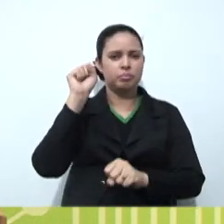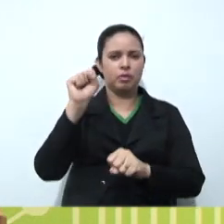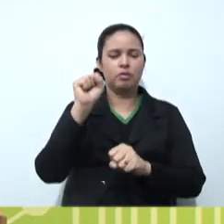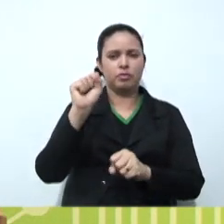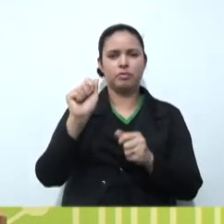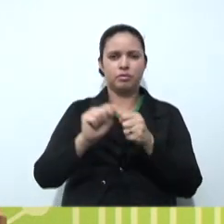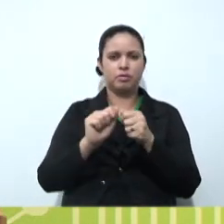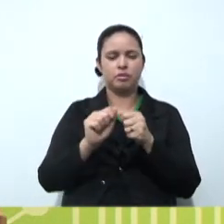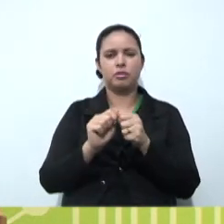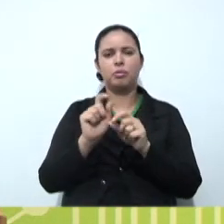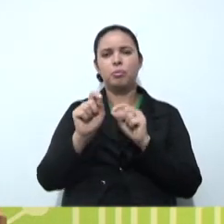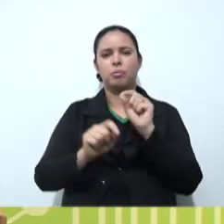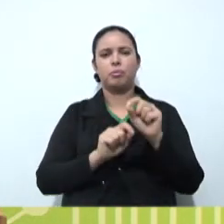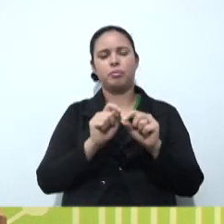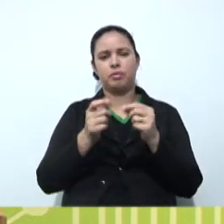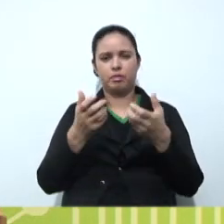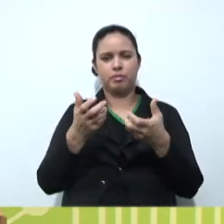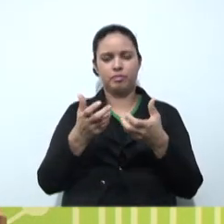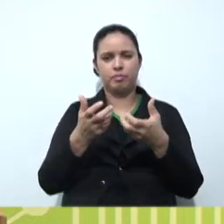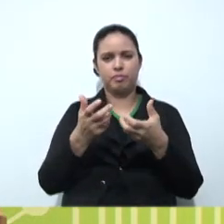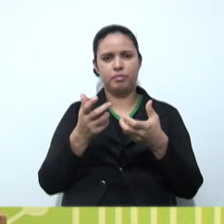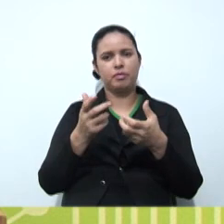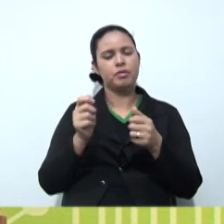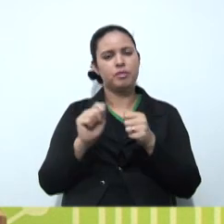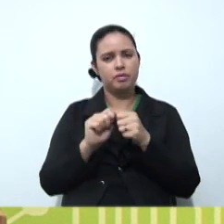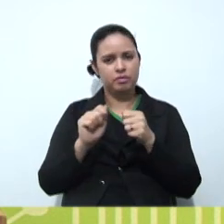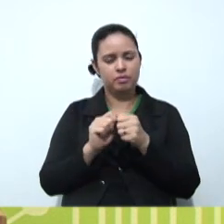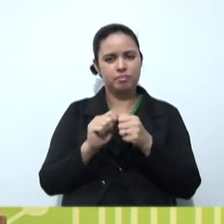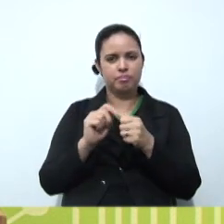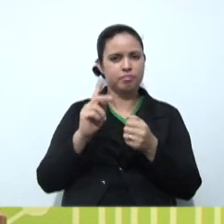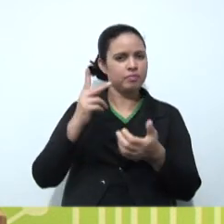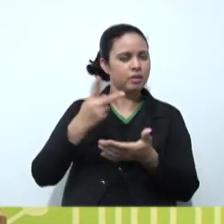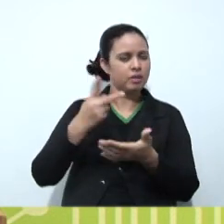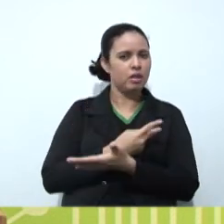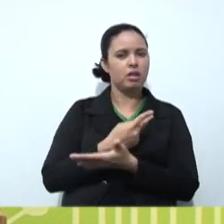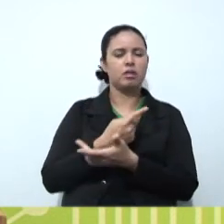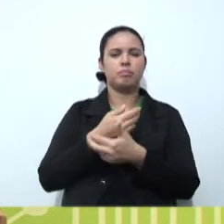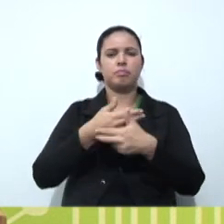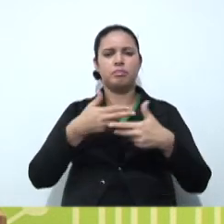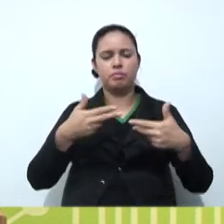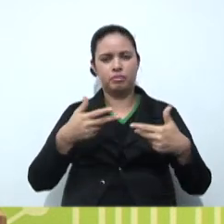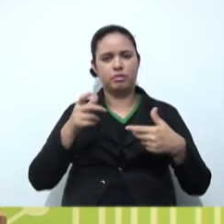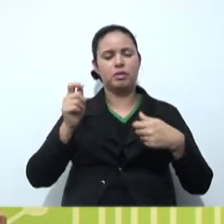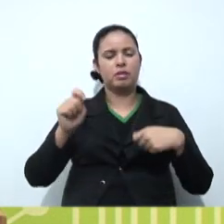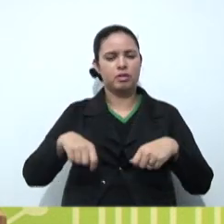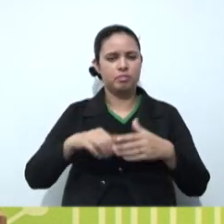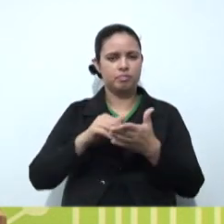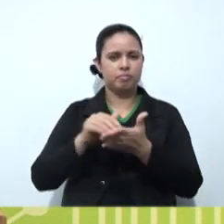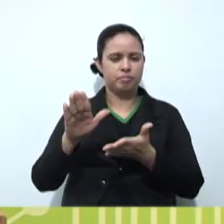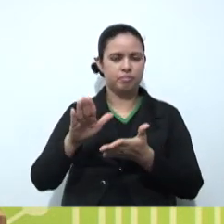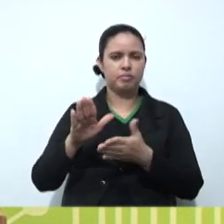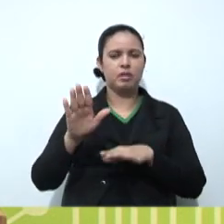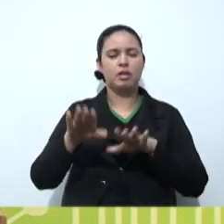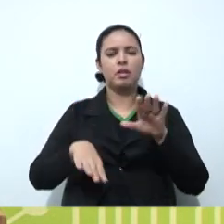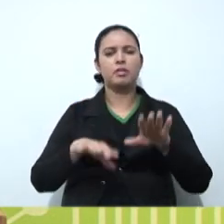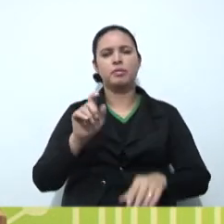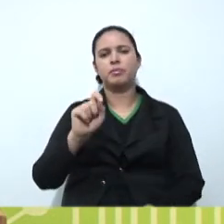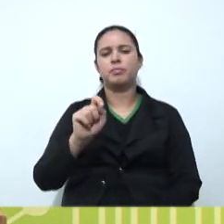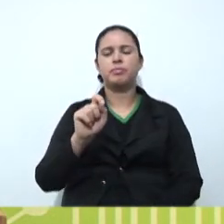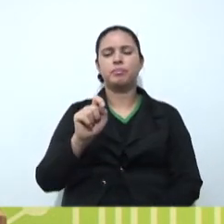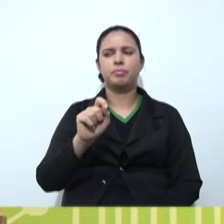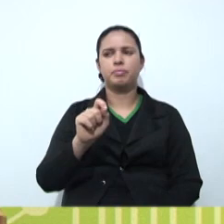que quer. E o que acontece? Ele comete uma falta grave e ele vai ser demitido por justa causa. Muitas vezes vai acontecer